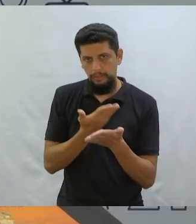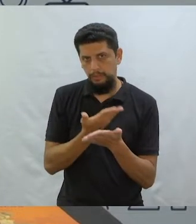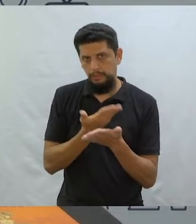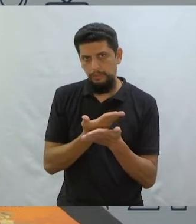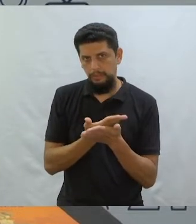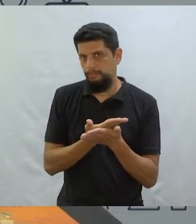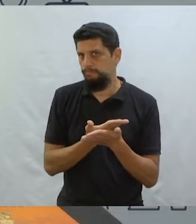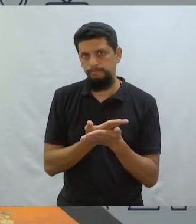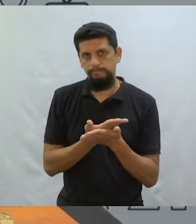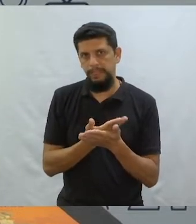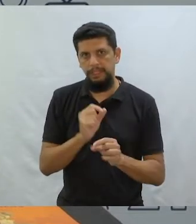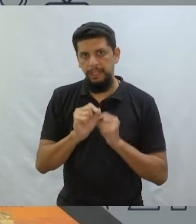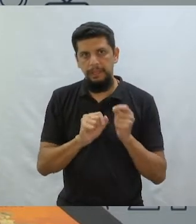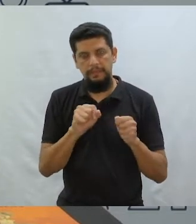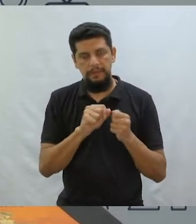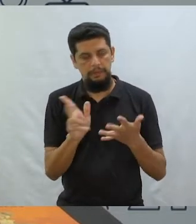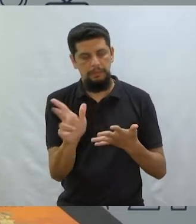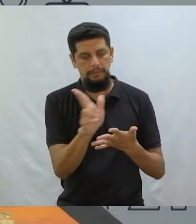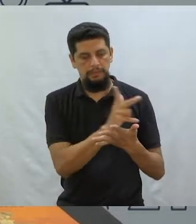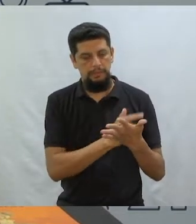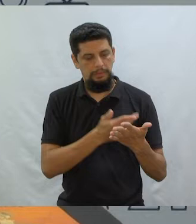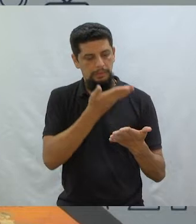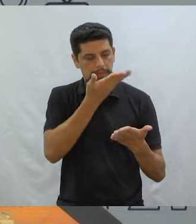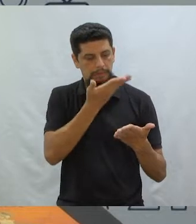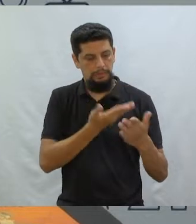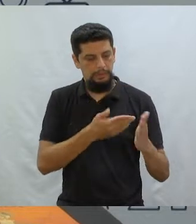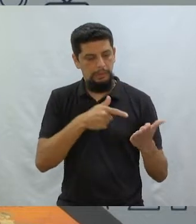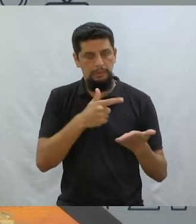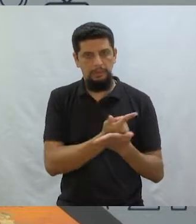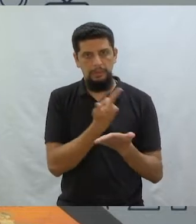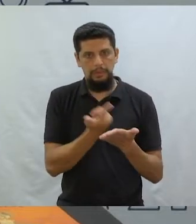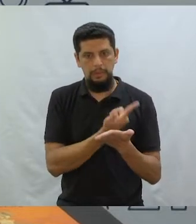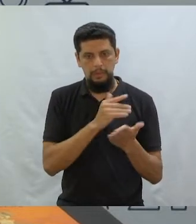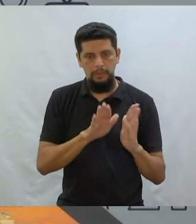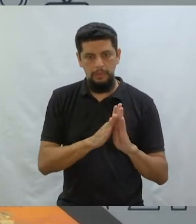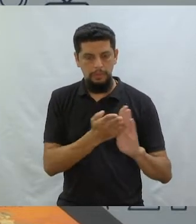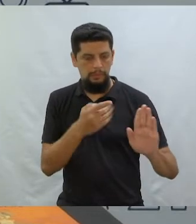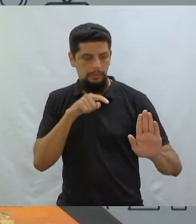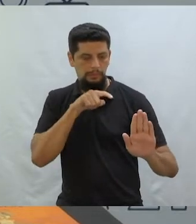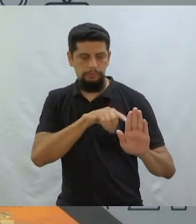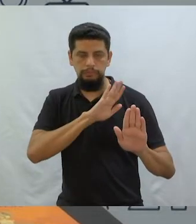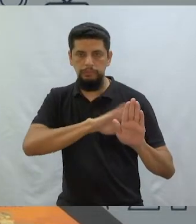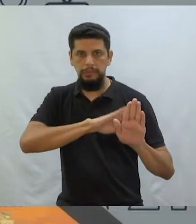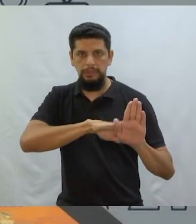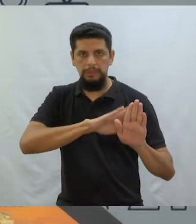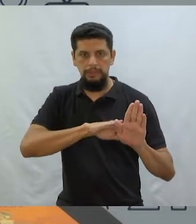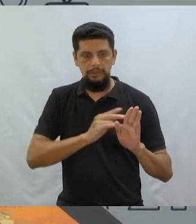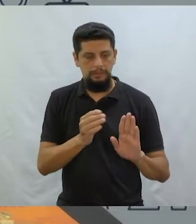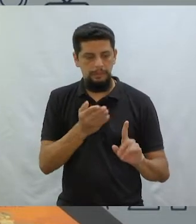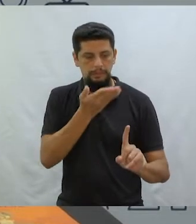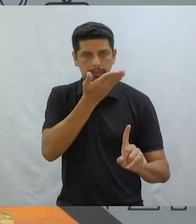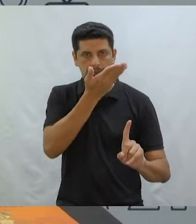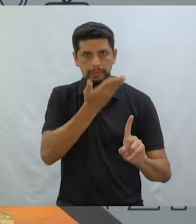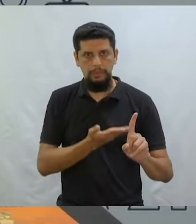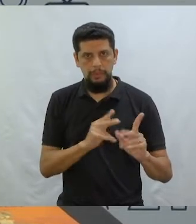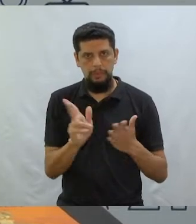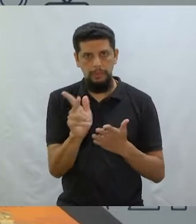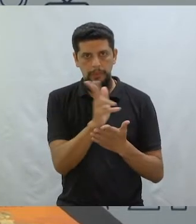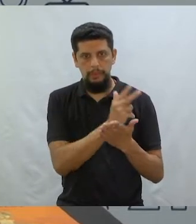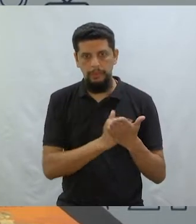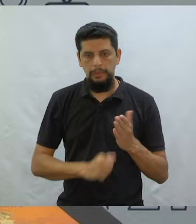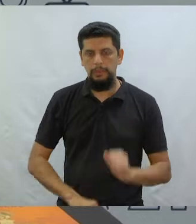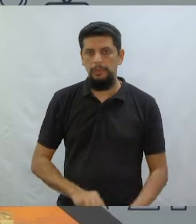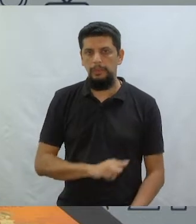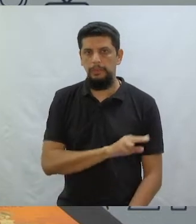que ilustrou quem fez a ilustração desse aqui o atrás da porta é o ilustrador chamado